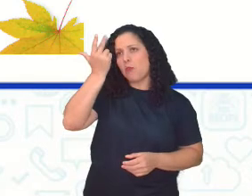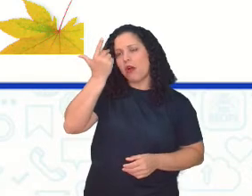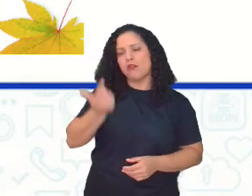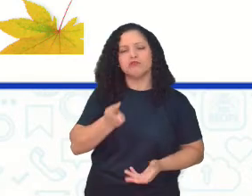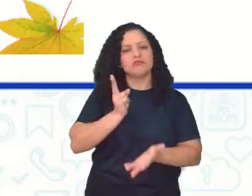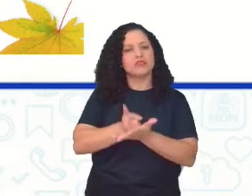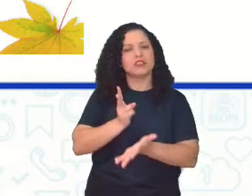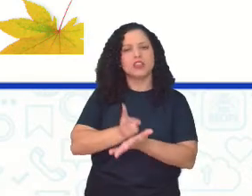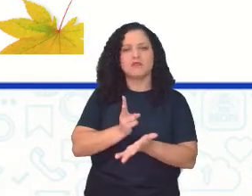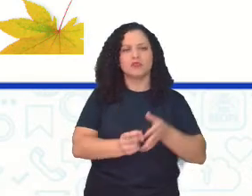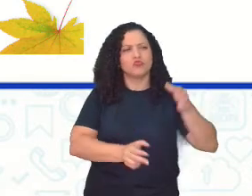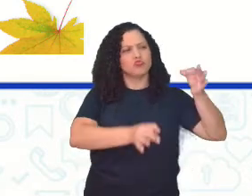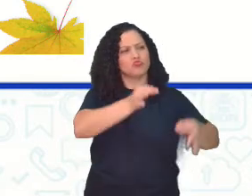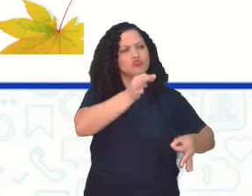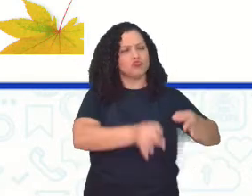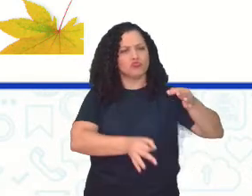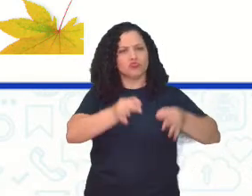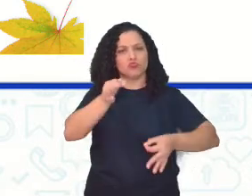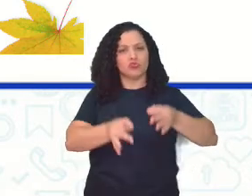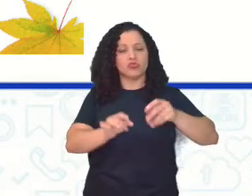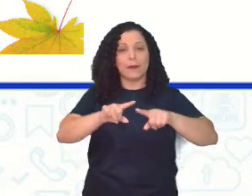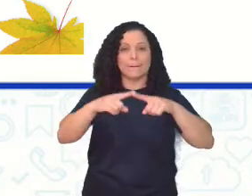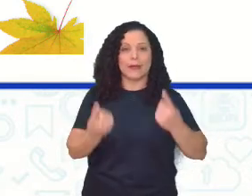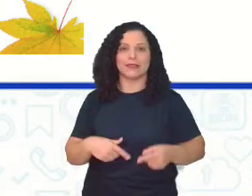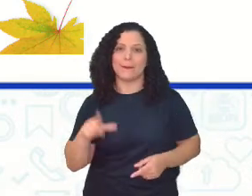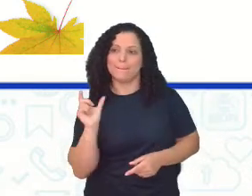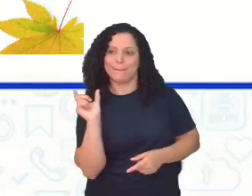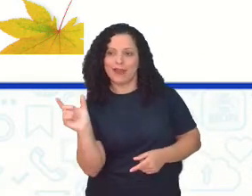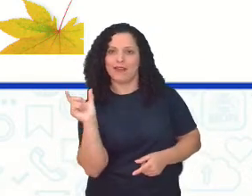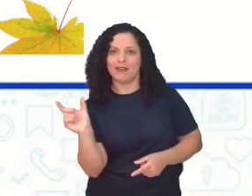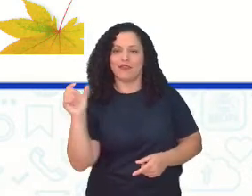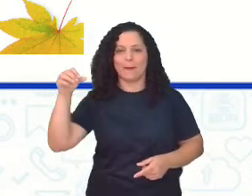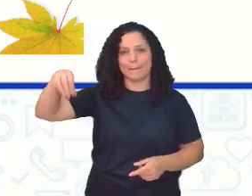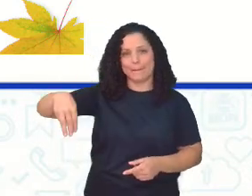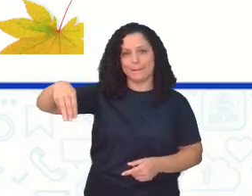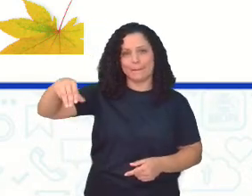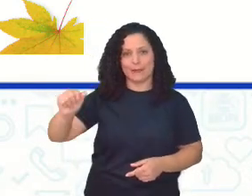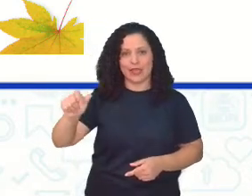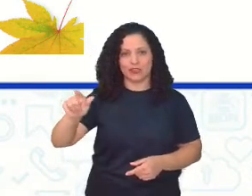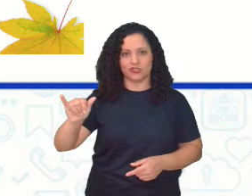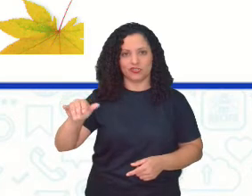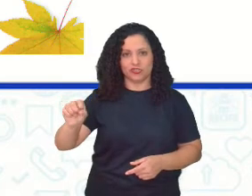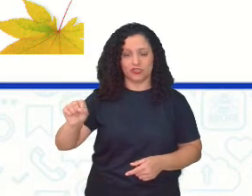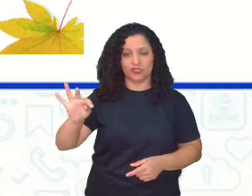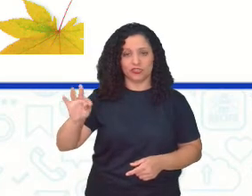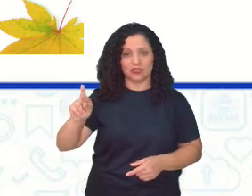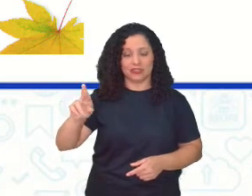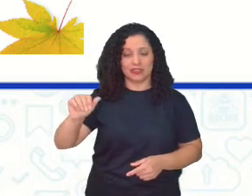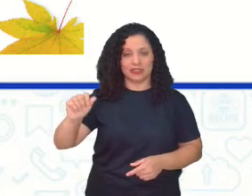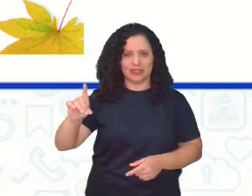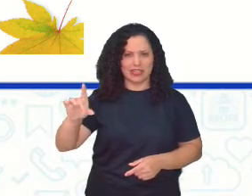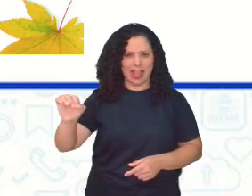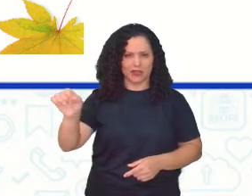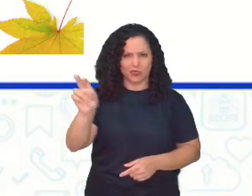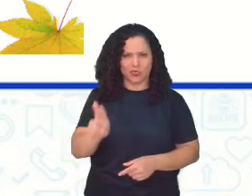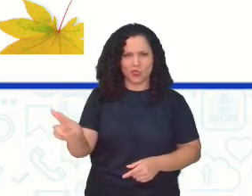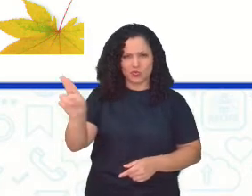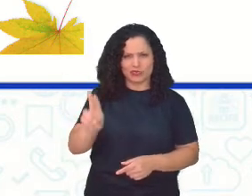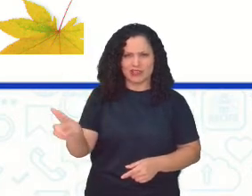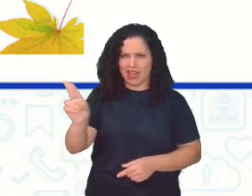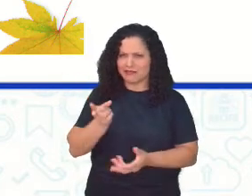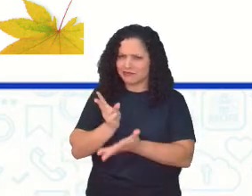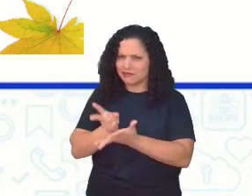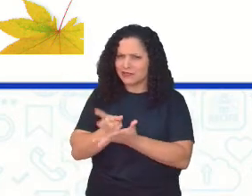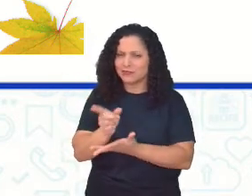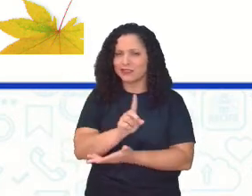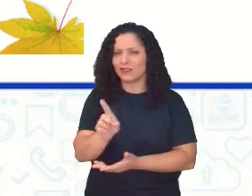segunda instância, não é? Mas a palavra magistrado, ela não é tão usada, não é? Por pessoas civis